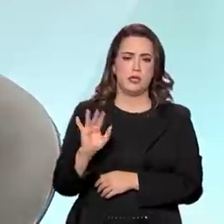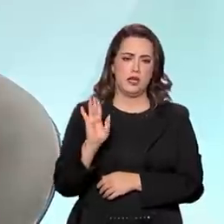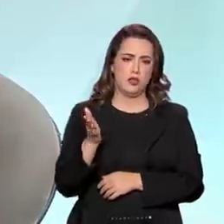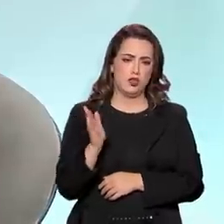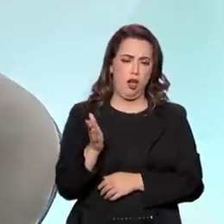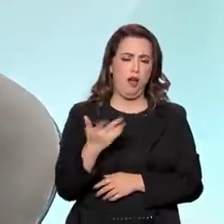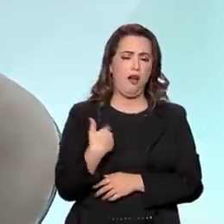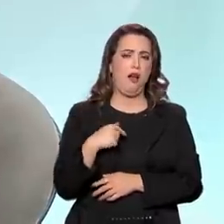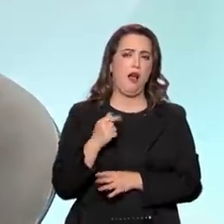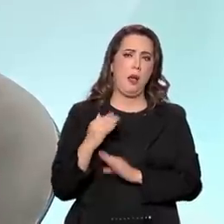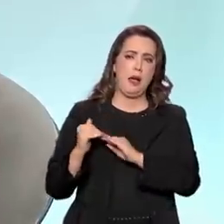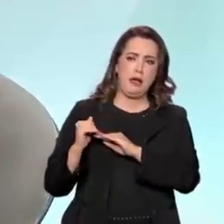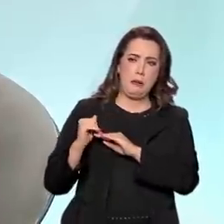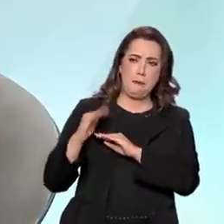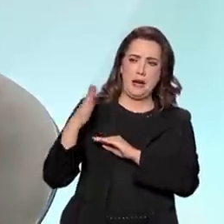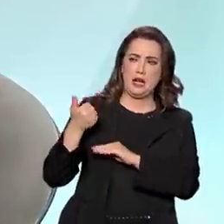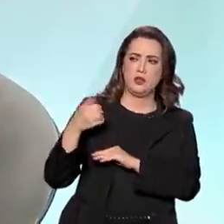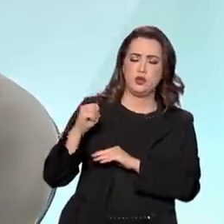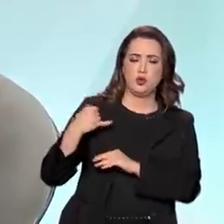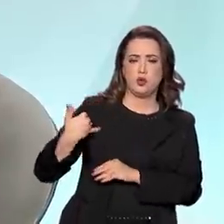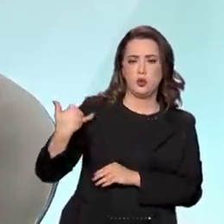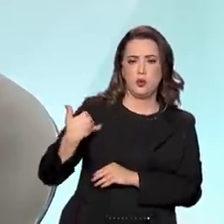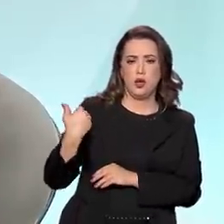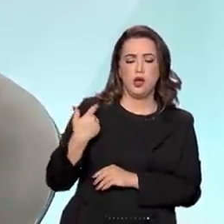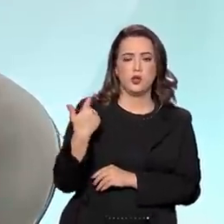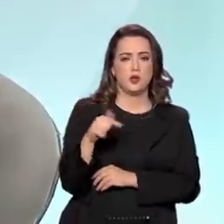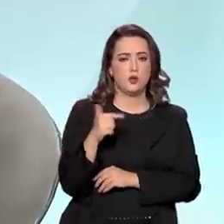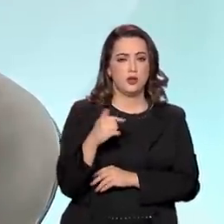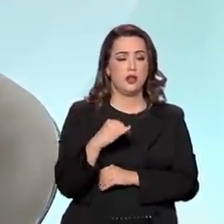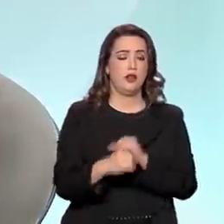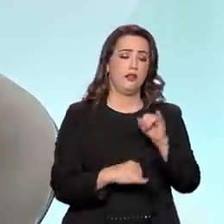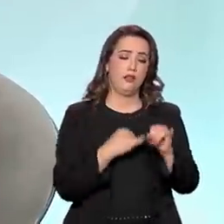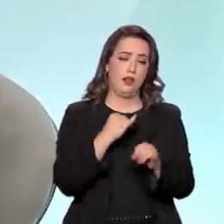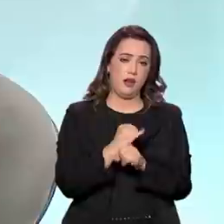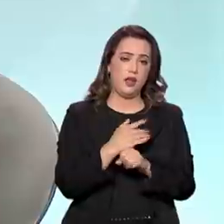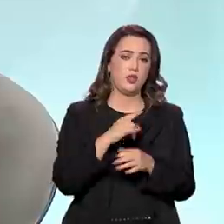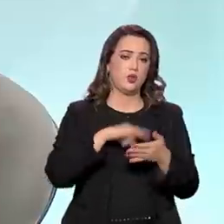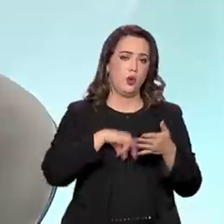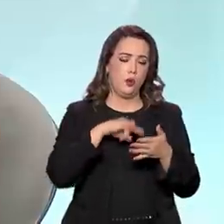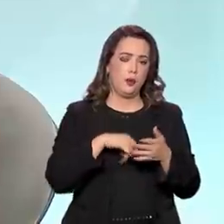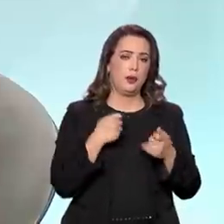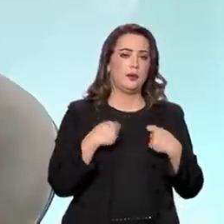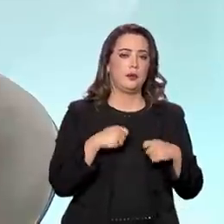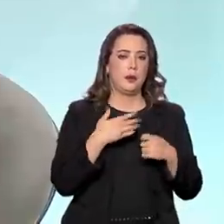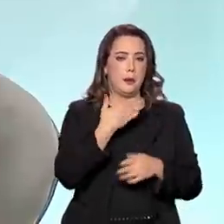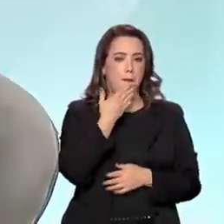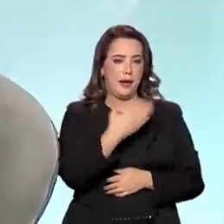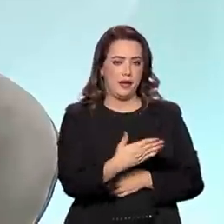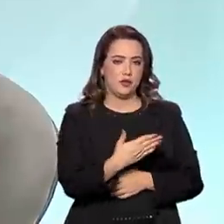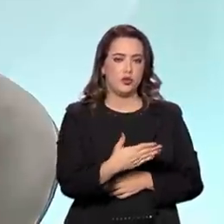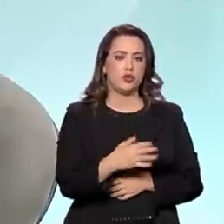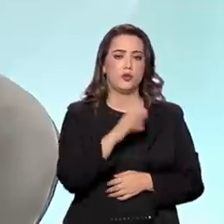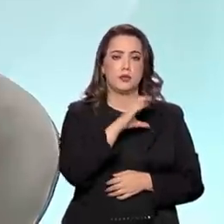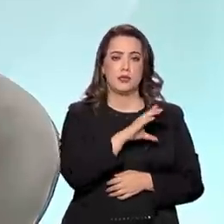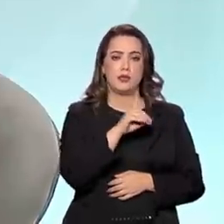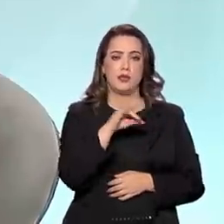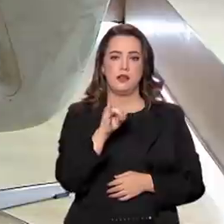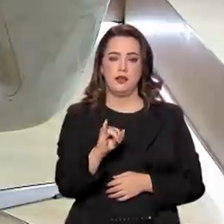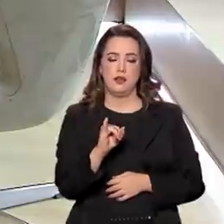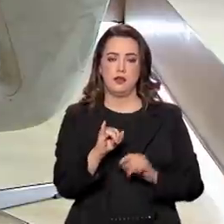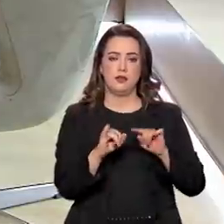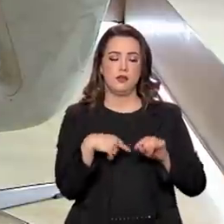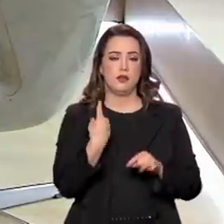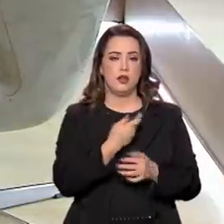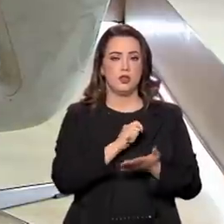tiver feito você no sistema você já documentação dele não tiver digital ele entra no sistema e pede o cd dele